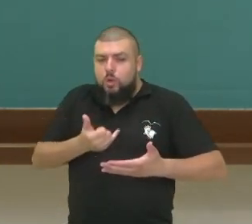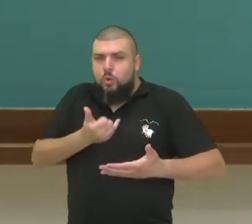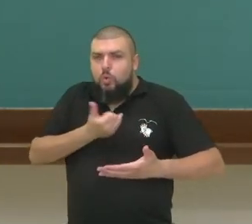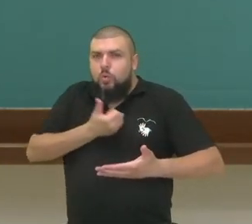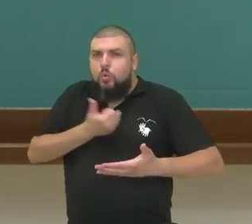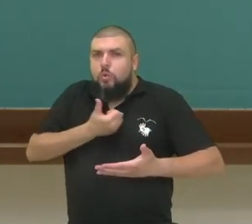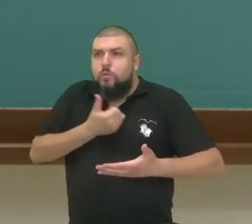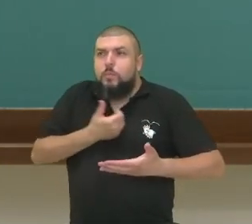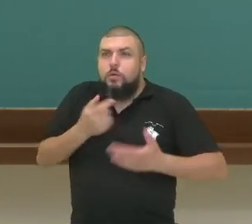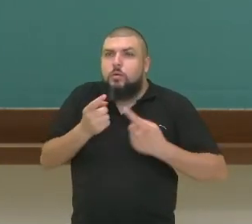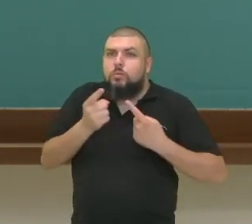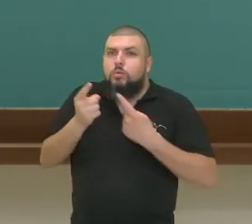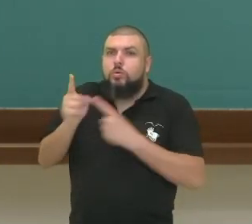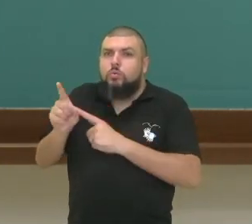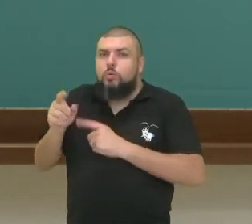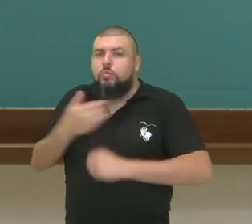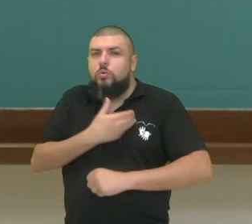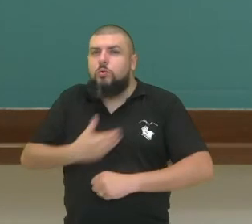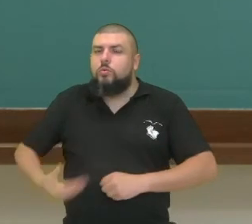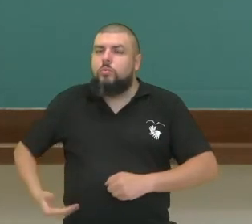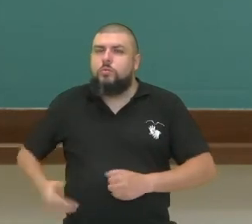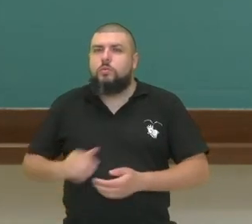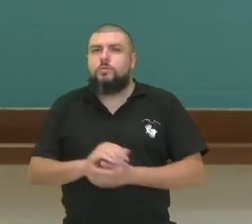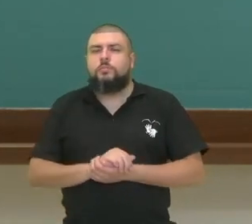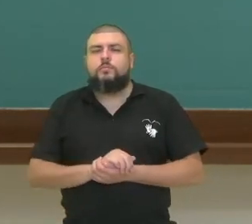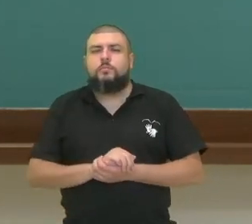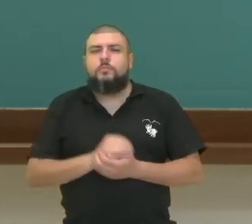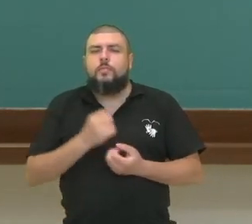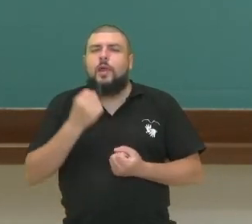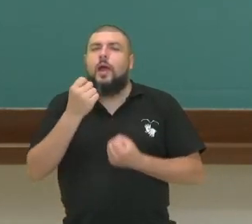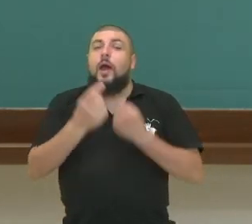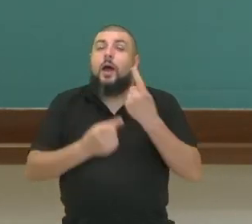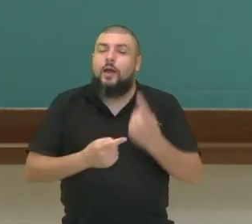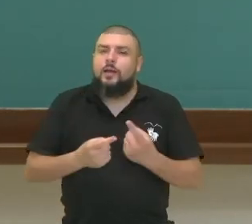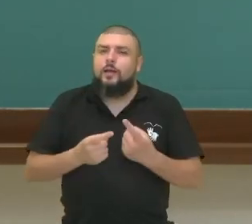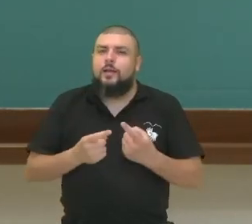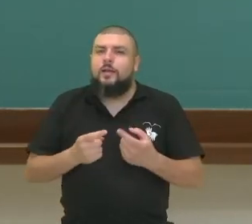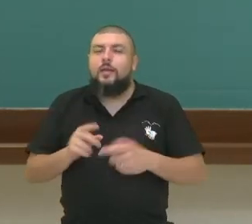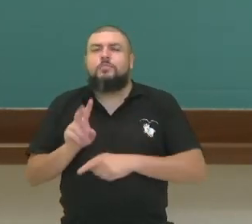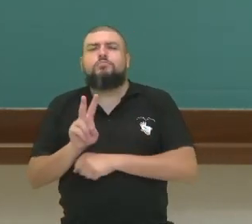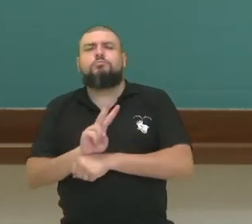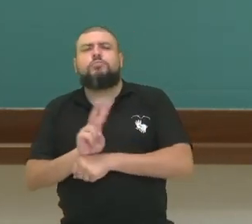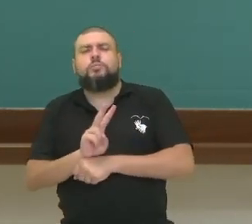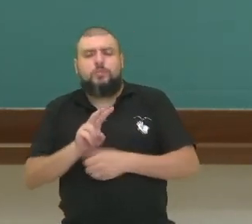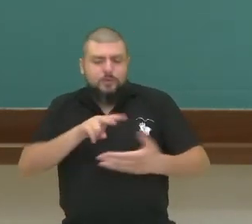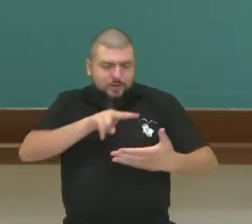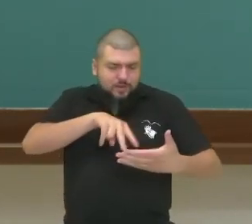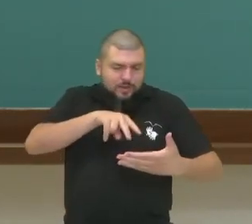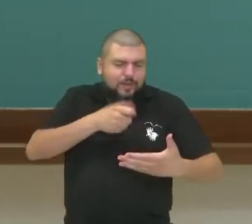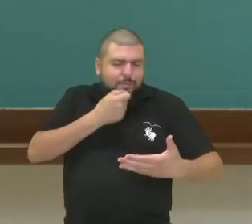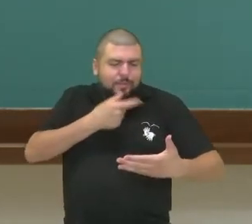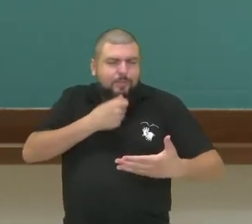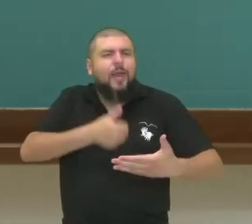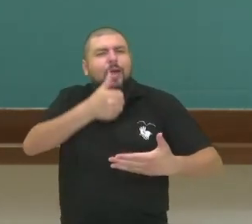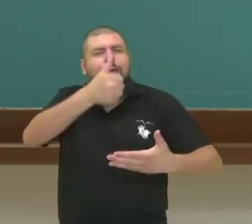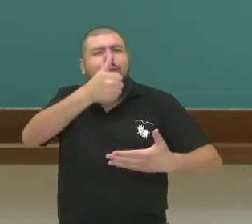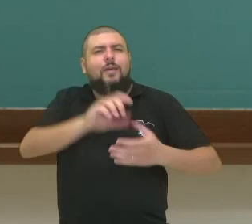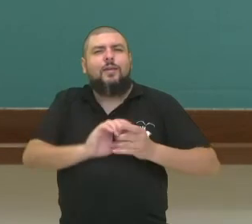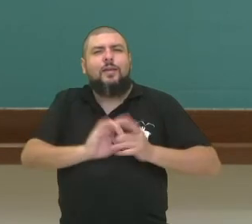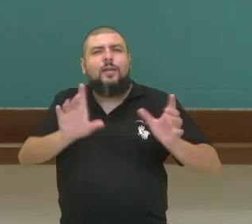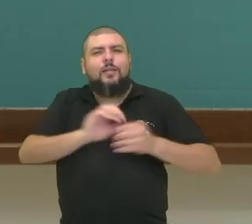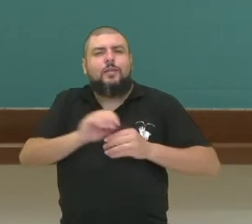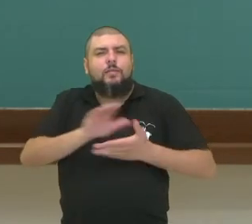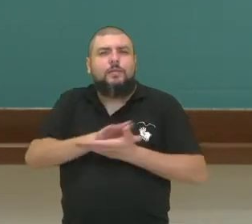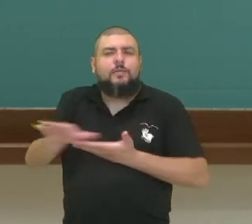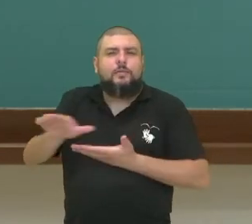política econômica do governo, e que às vezes o censor não percebia isso na hora de fazer a censura, e por isso ele conseguia divulgar de